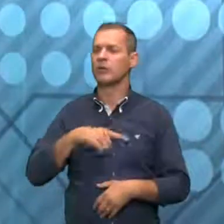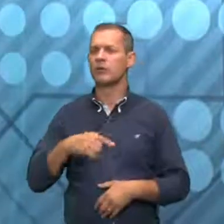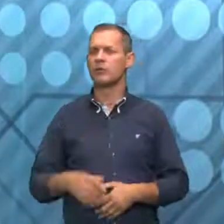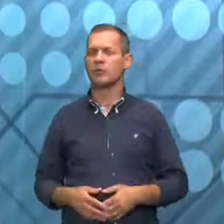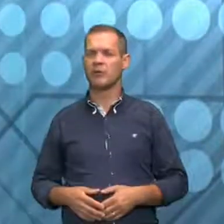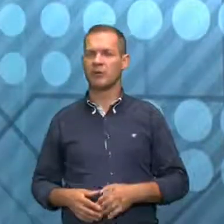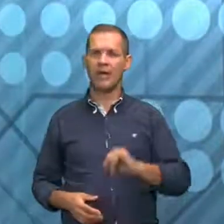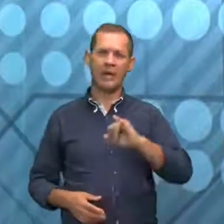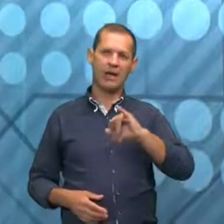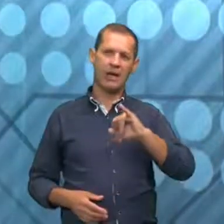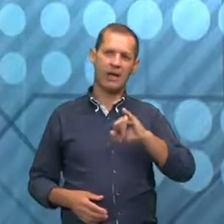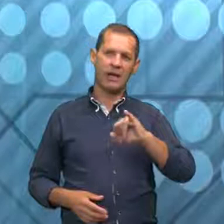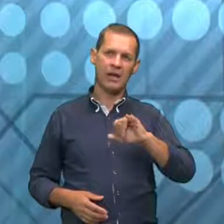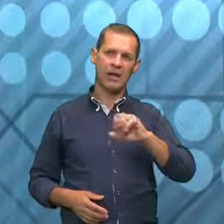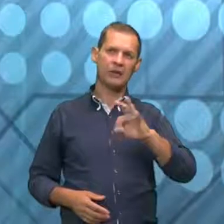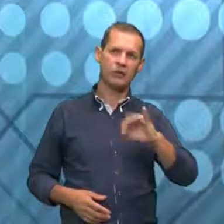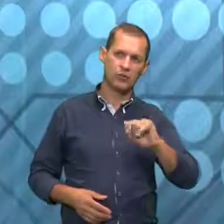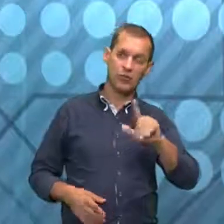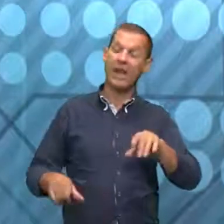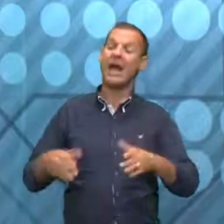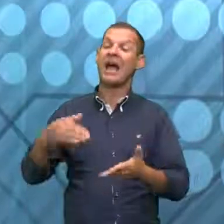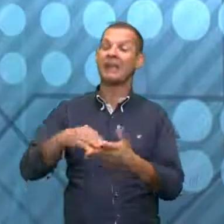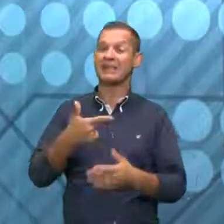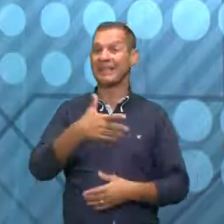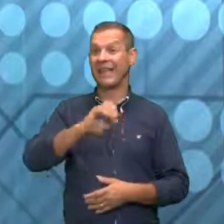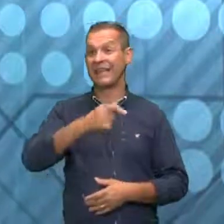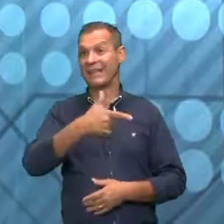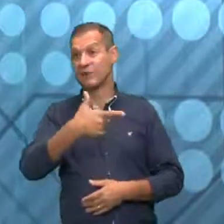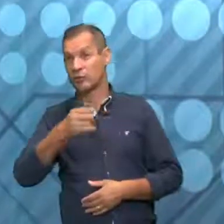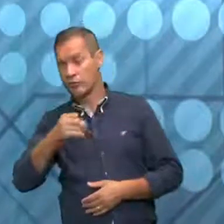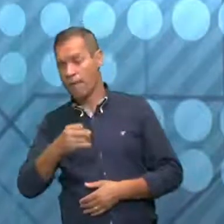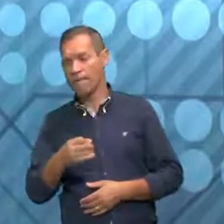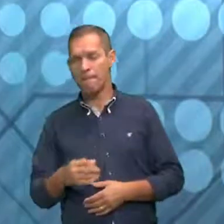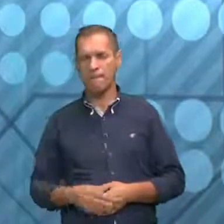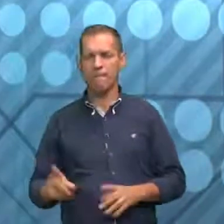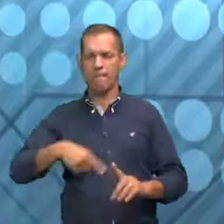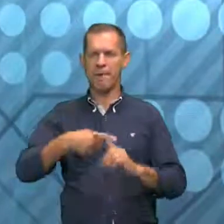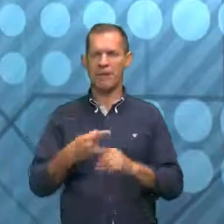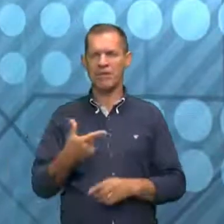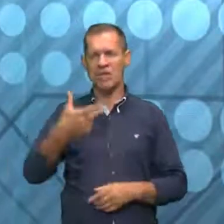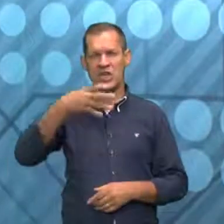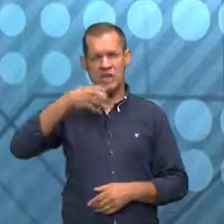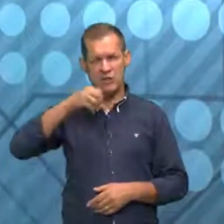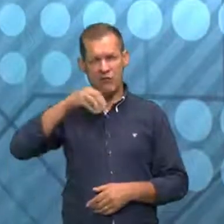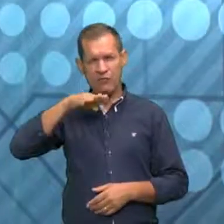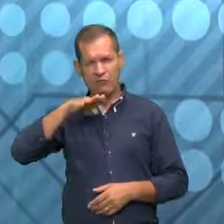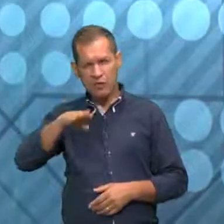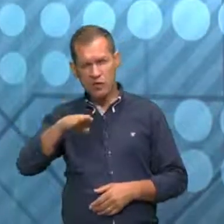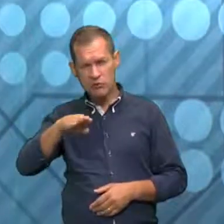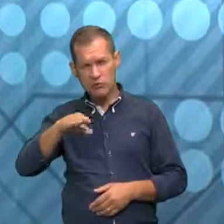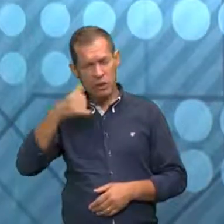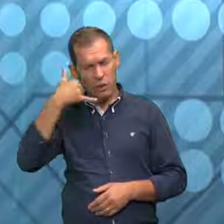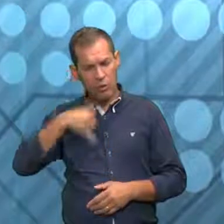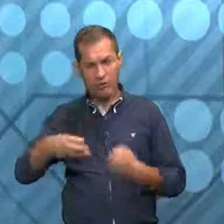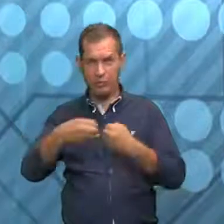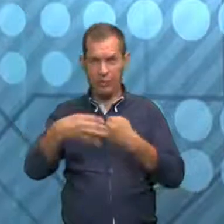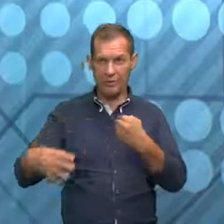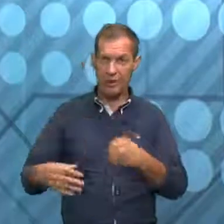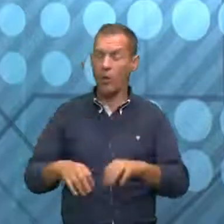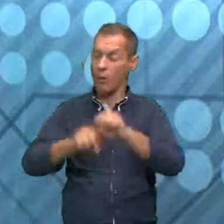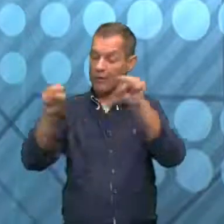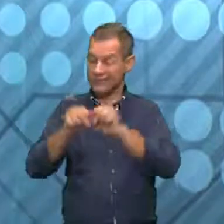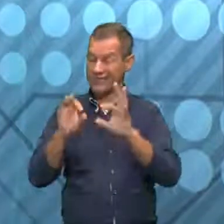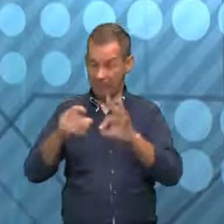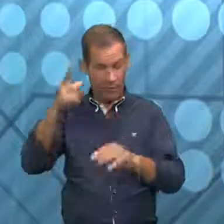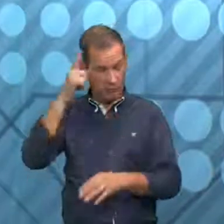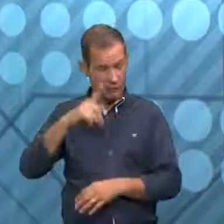de IoT, podem existir até 2020 mais de 20 bilhões de dispositivos conectados à rede. E só um sistema